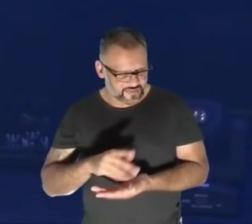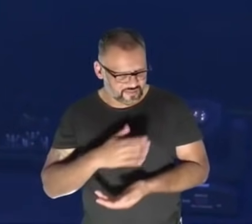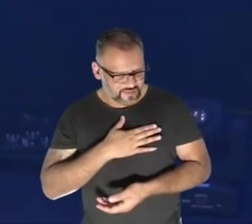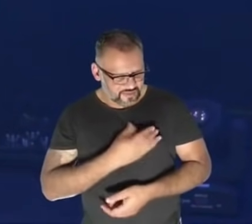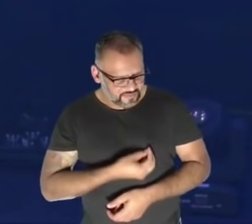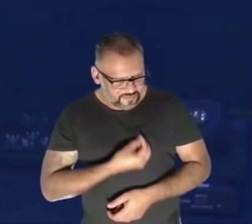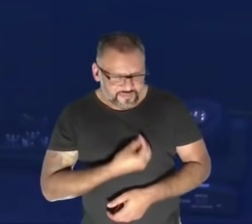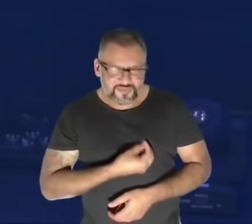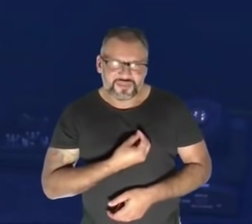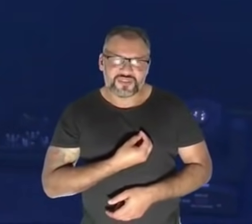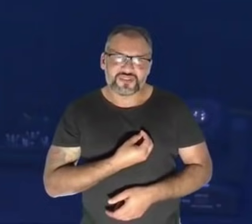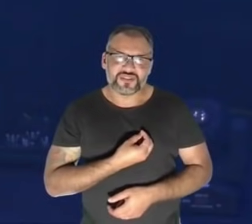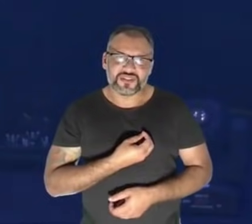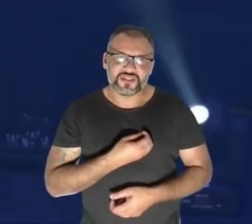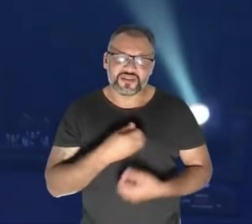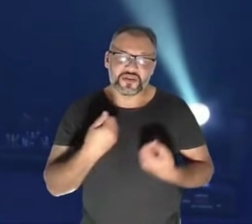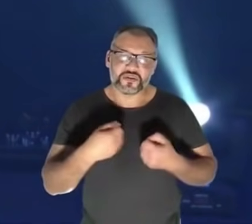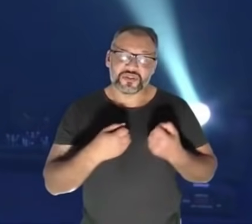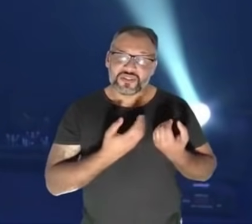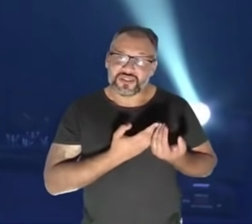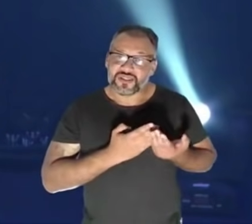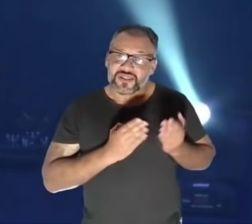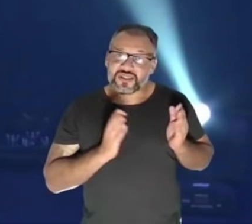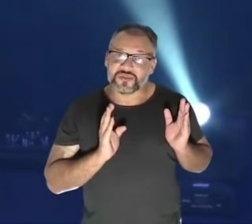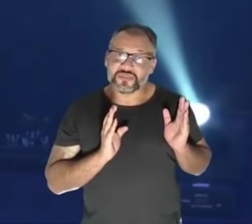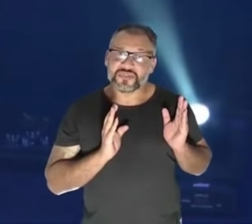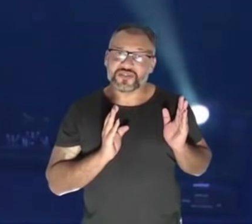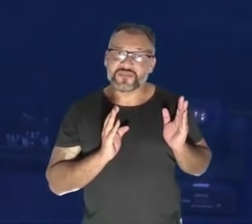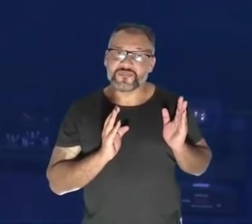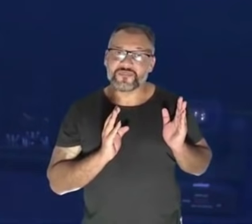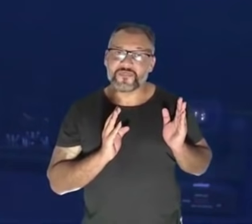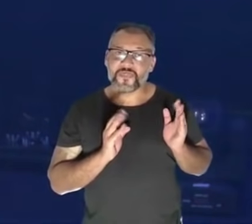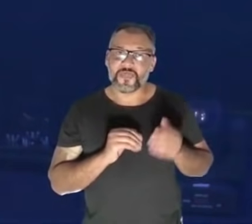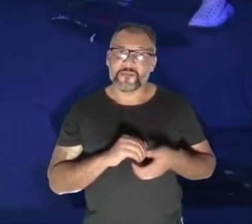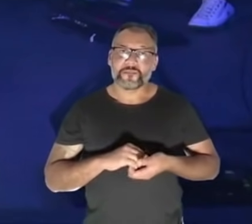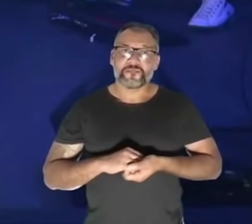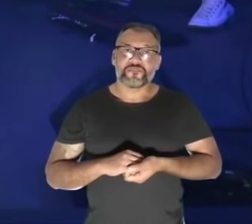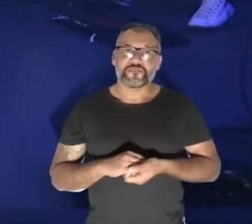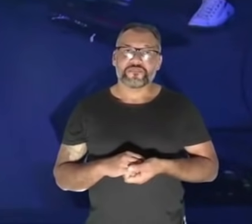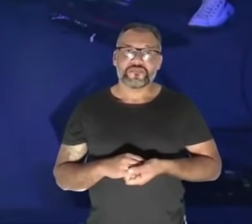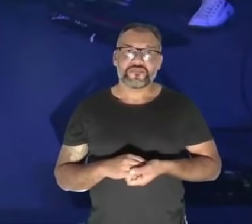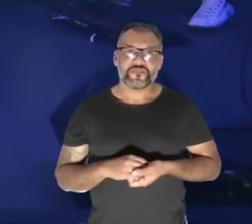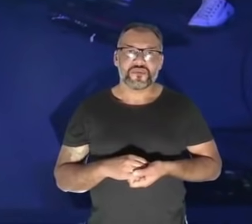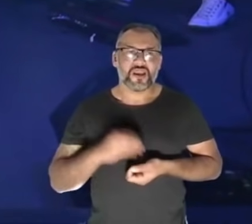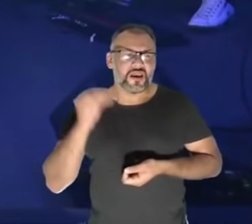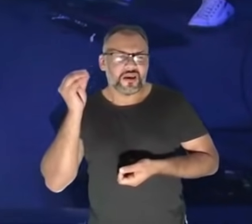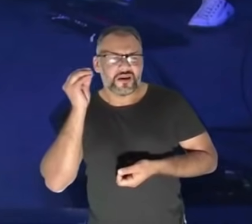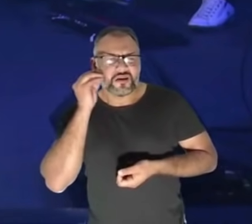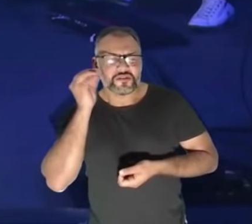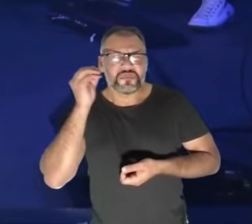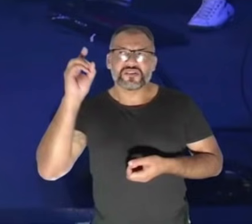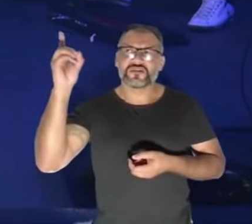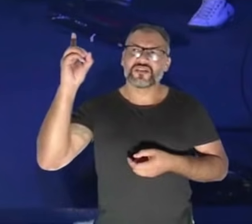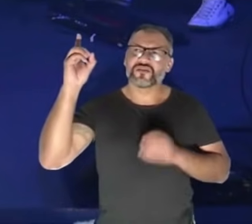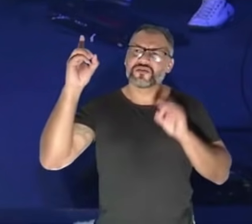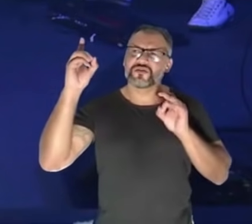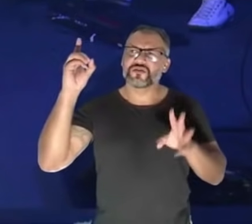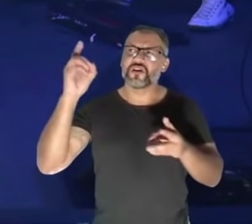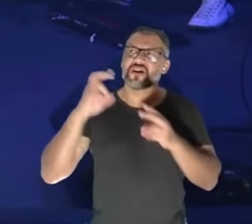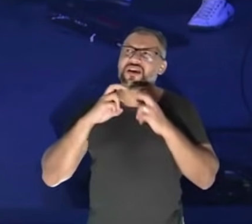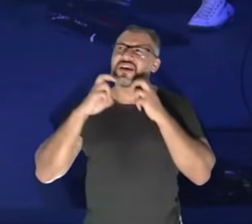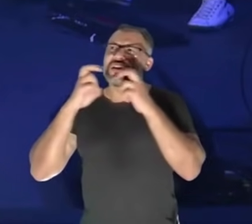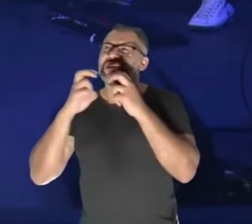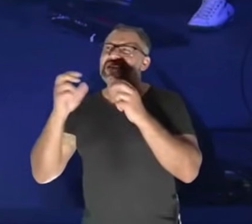quando eu falo ter uma experiência com deus não é ficar gritando aleluia glória Isso faz parte mas